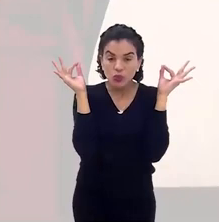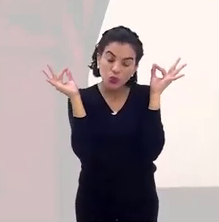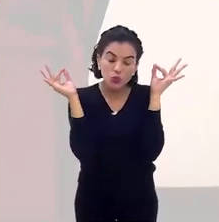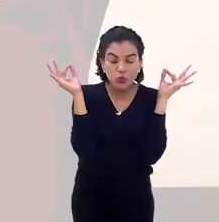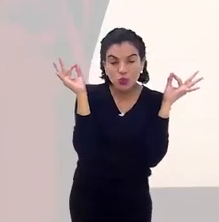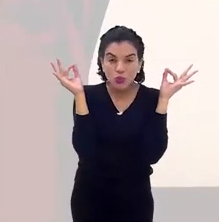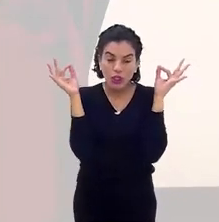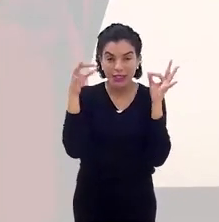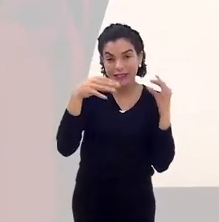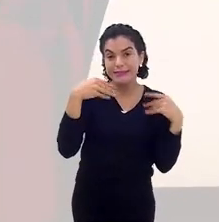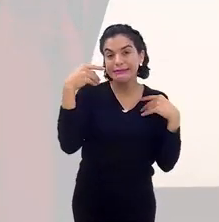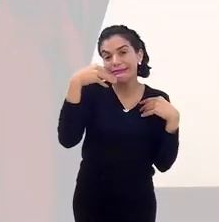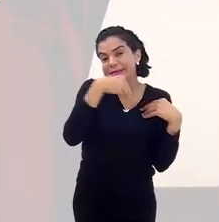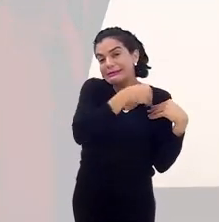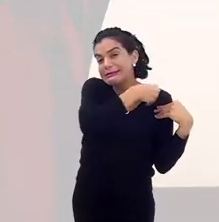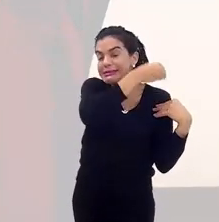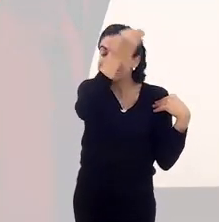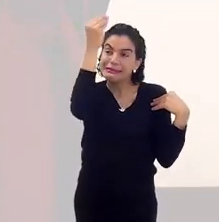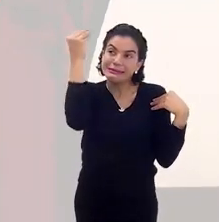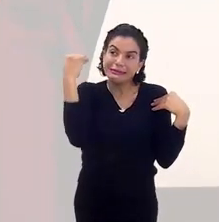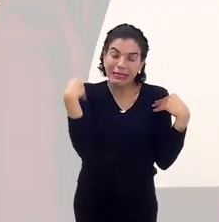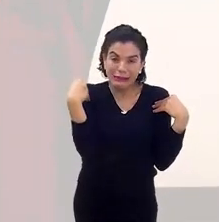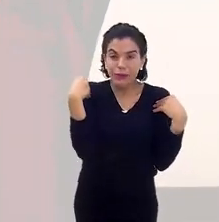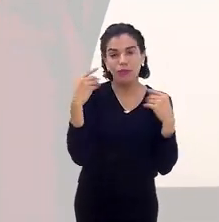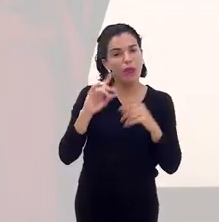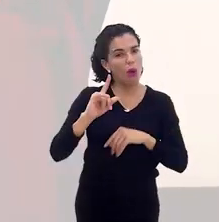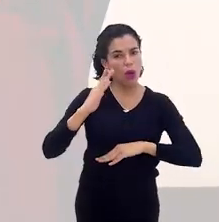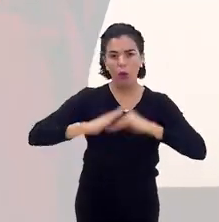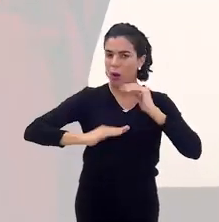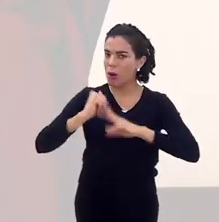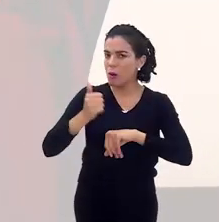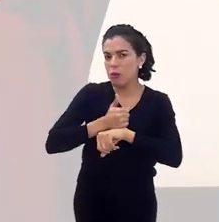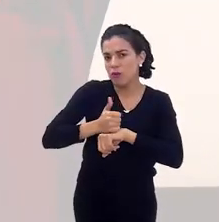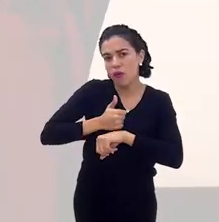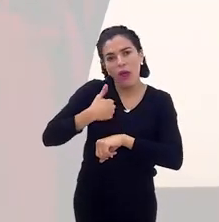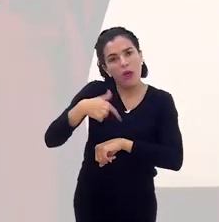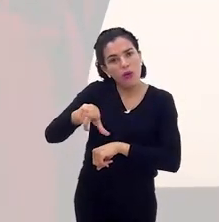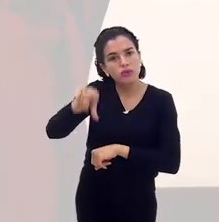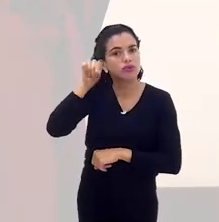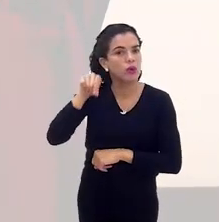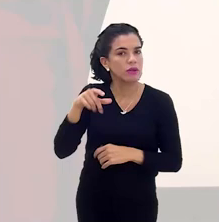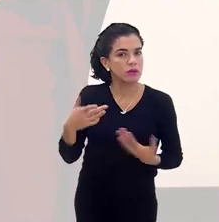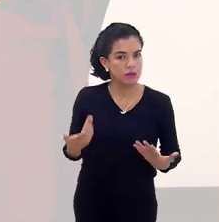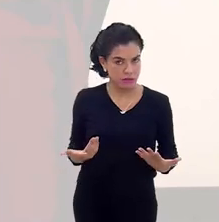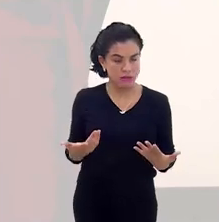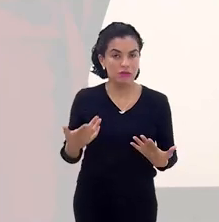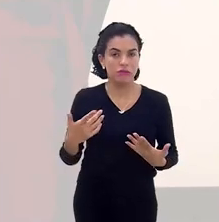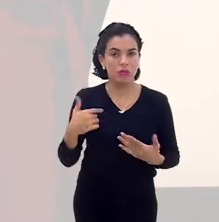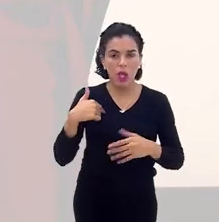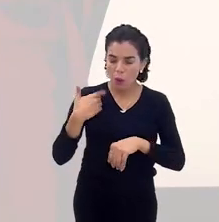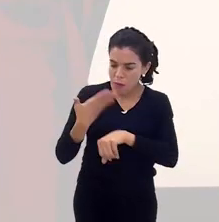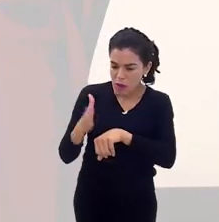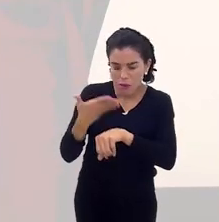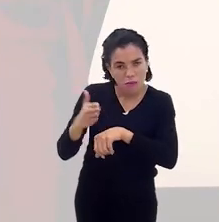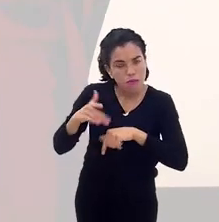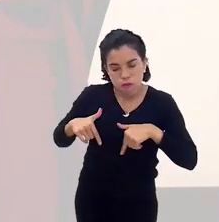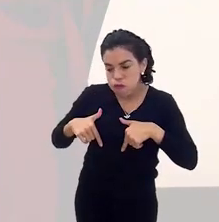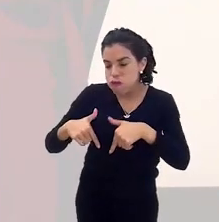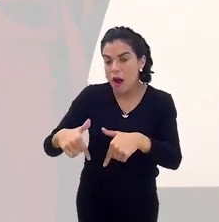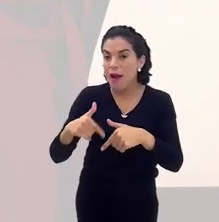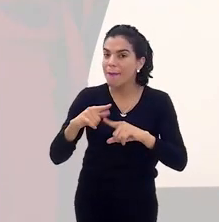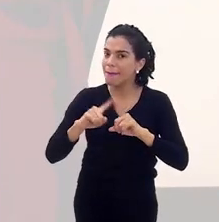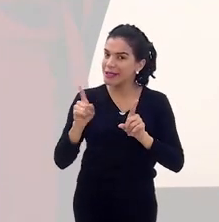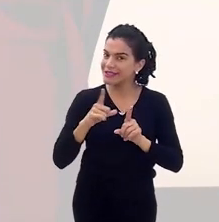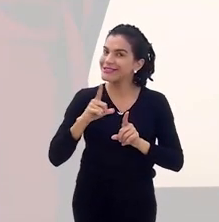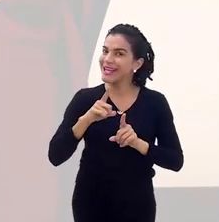assim, a gente, monges e monges, assim, eu falo, é uma profissão na qual eu escolhi, Certo. né? Então, assim, eu me dedico a